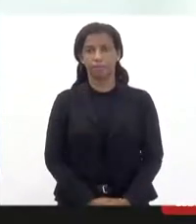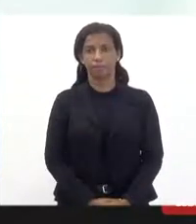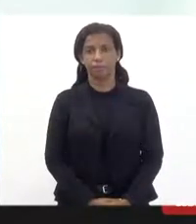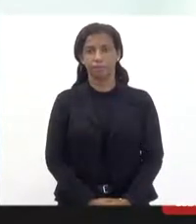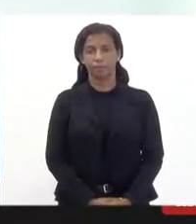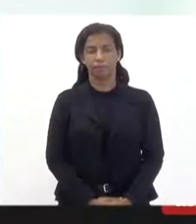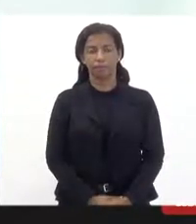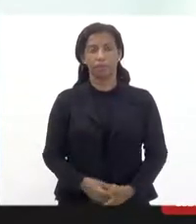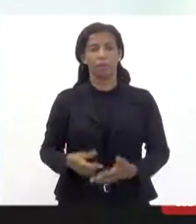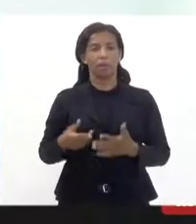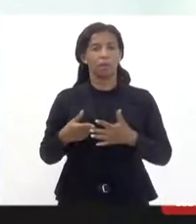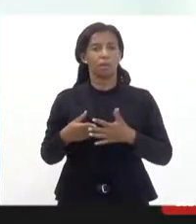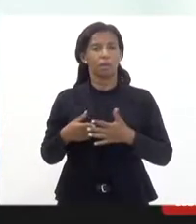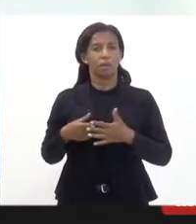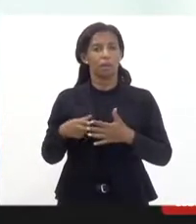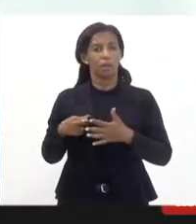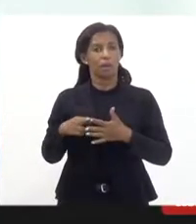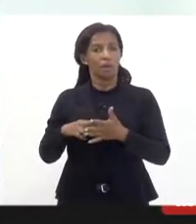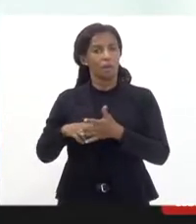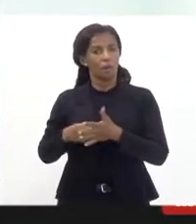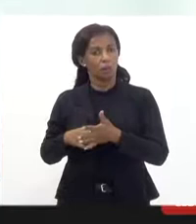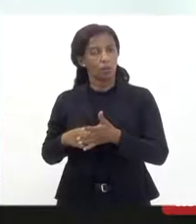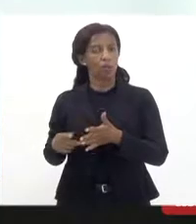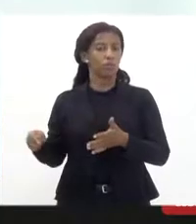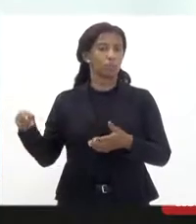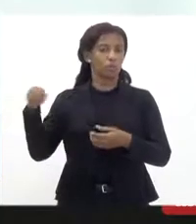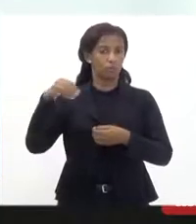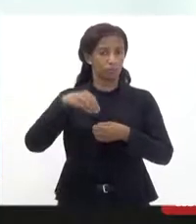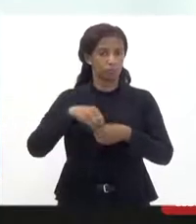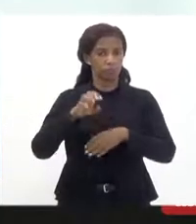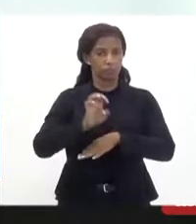que regulamentou no Estado do Rio de Janeiro